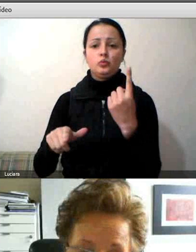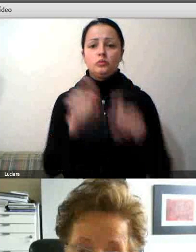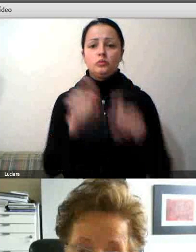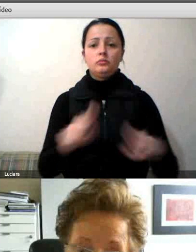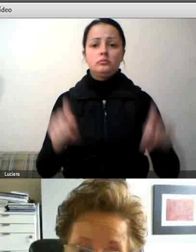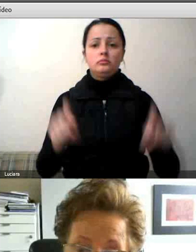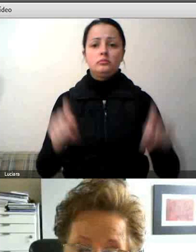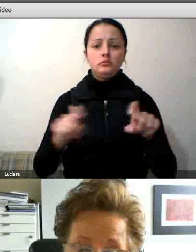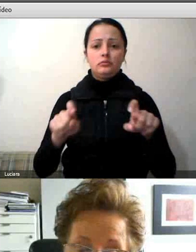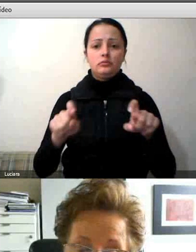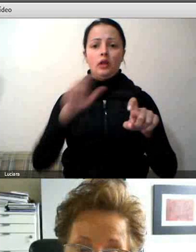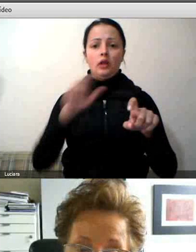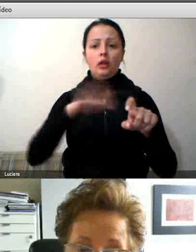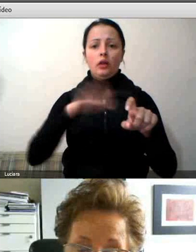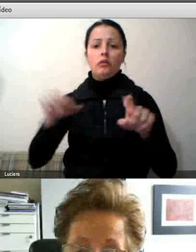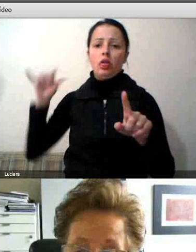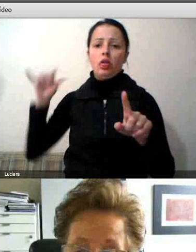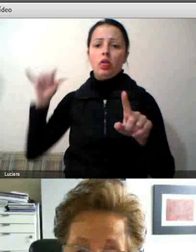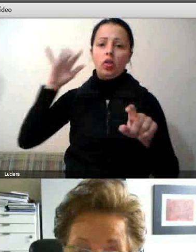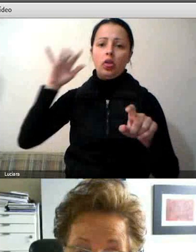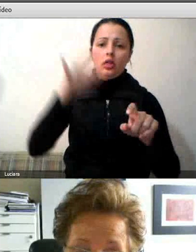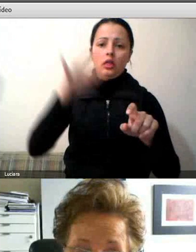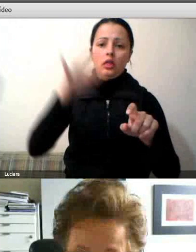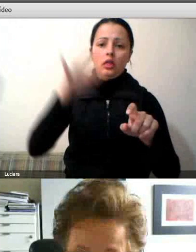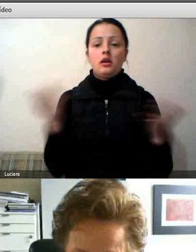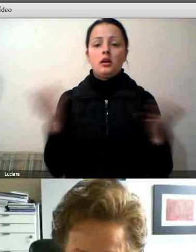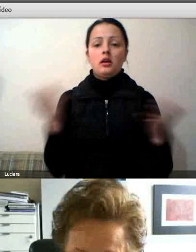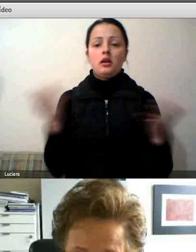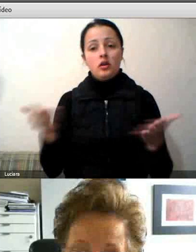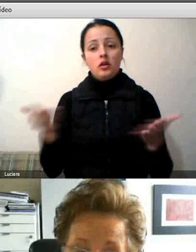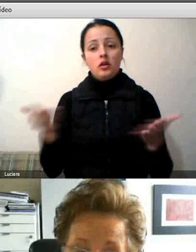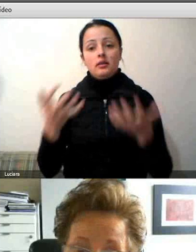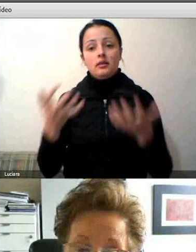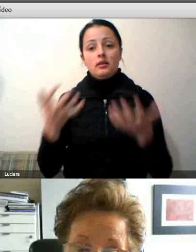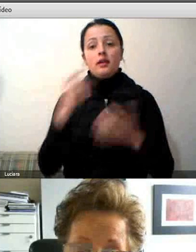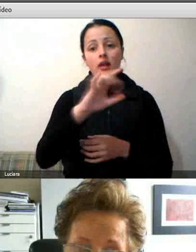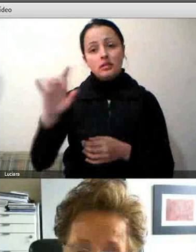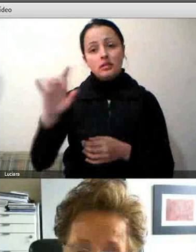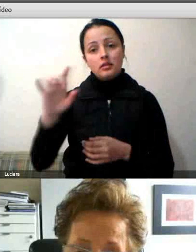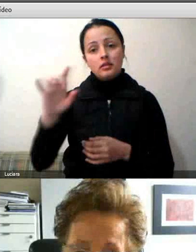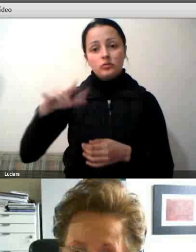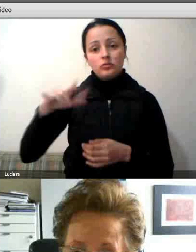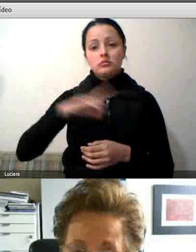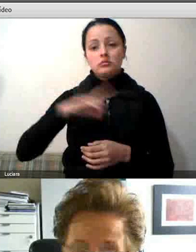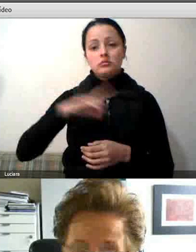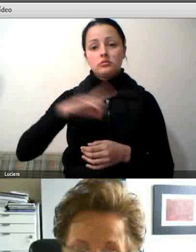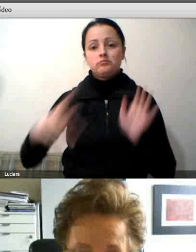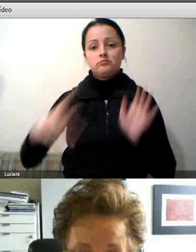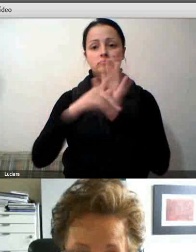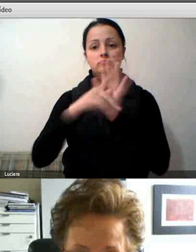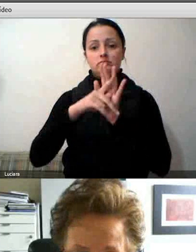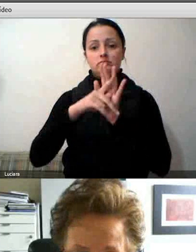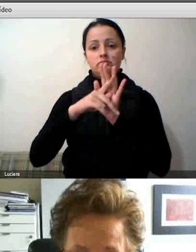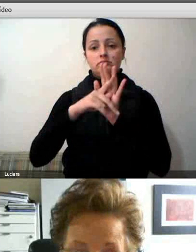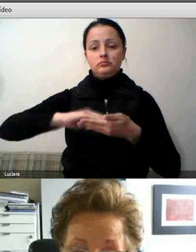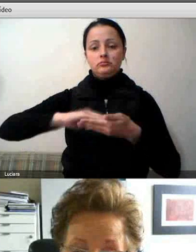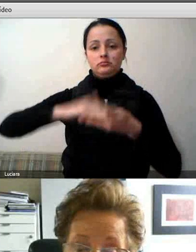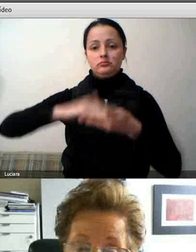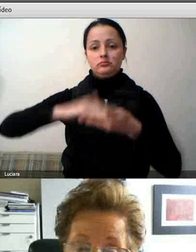modelo de um laptop para cada aluno. O nosso projeto foi muito bem